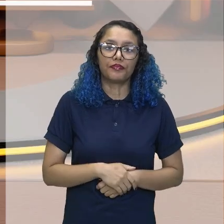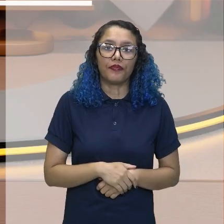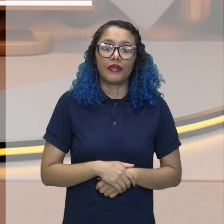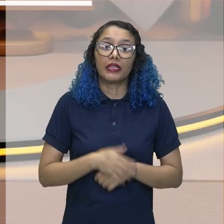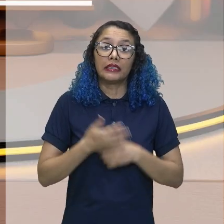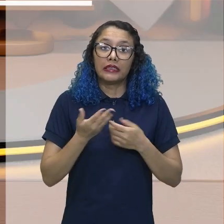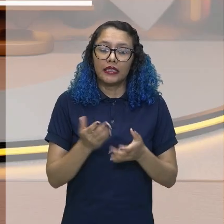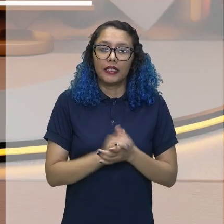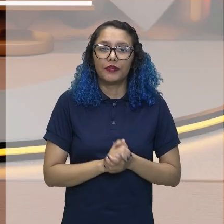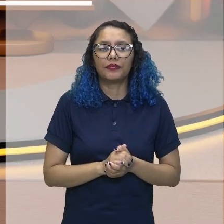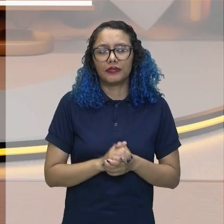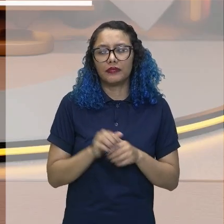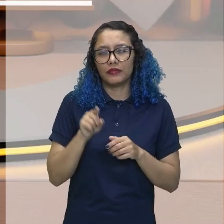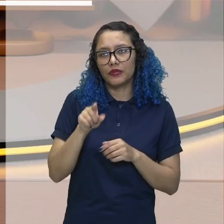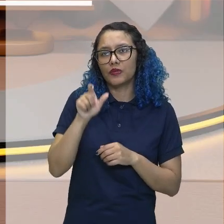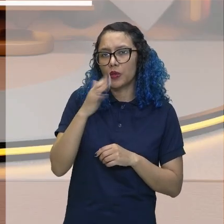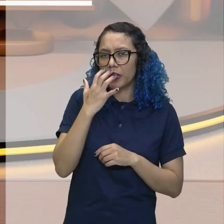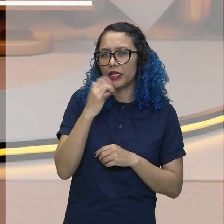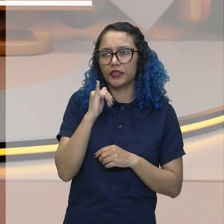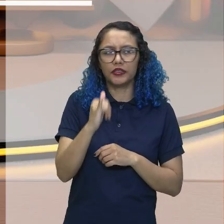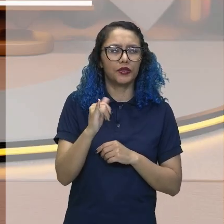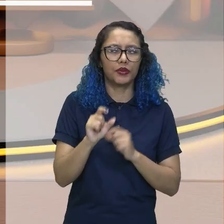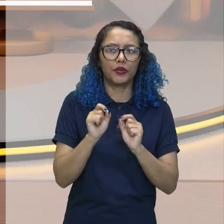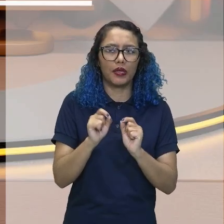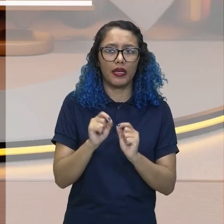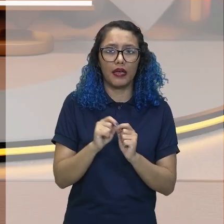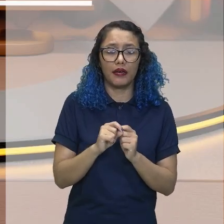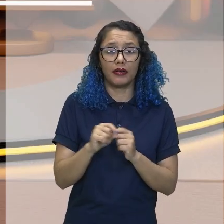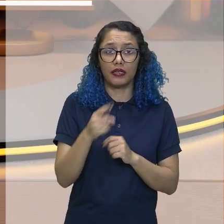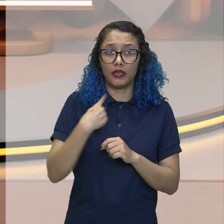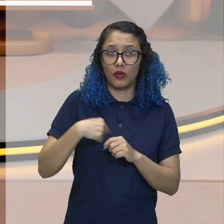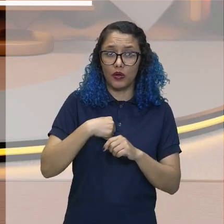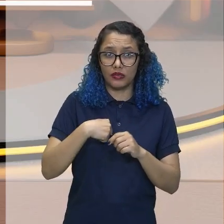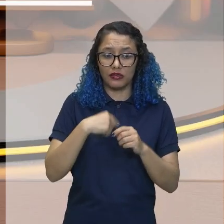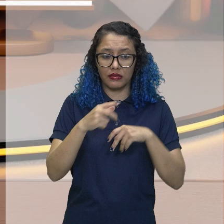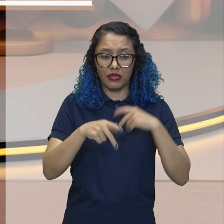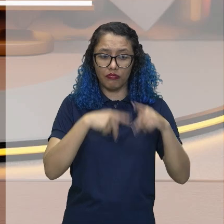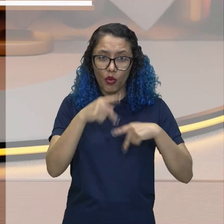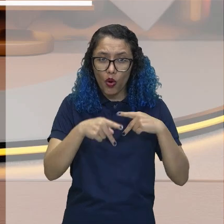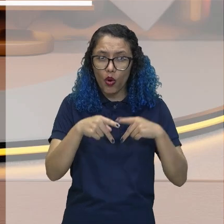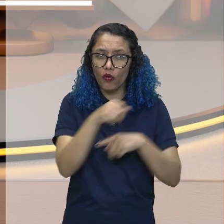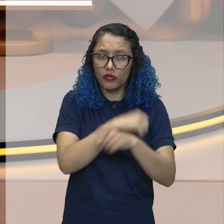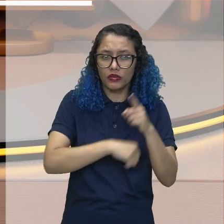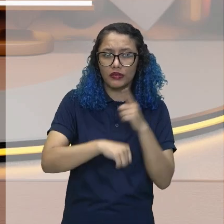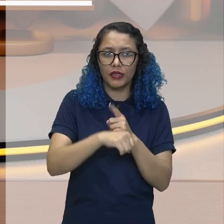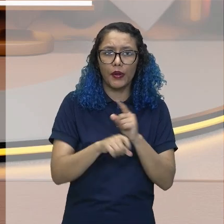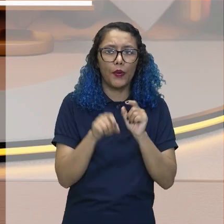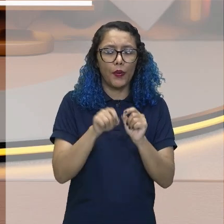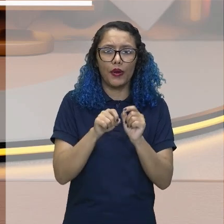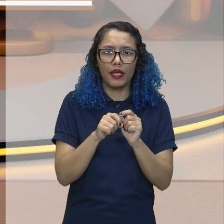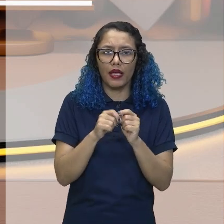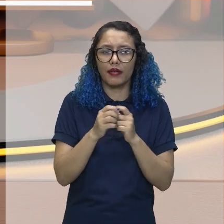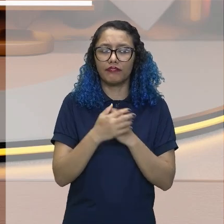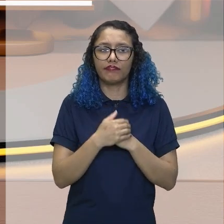Nossa civilização, ela vai ser o quê? Vítima de uma